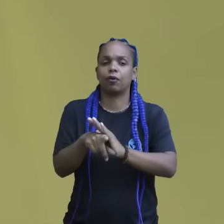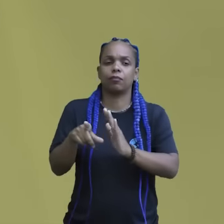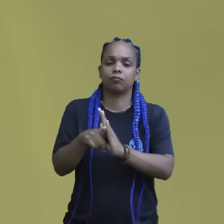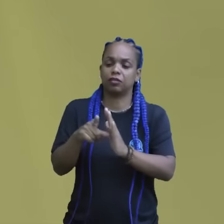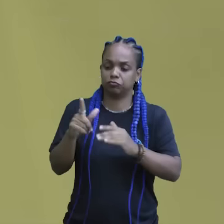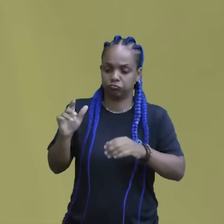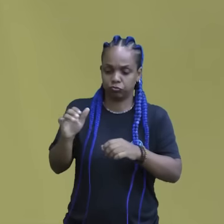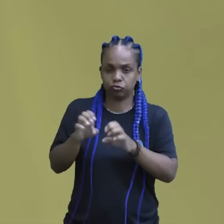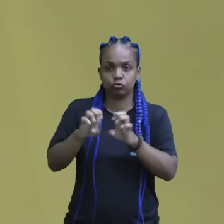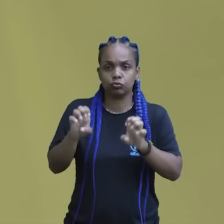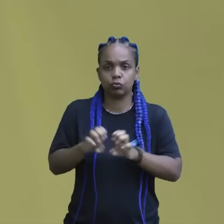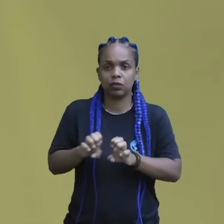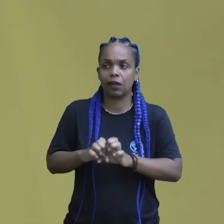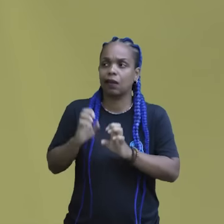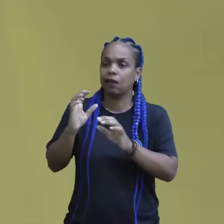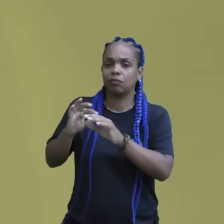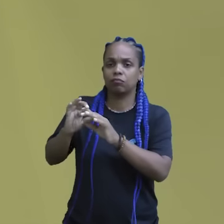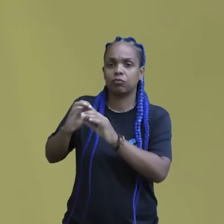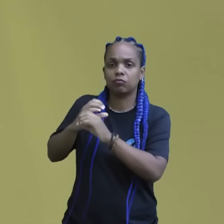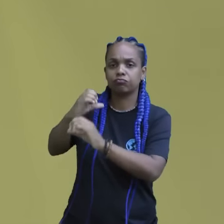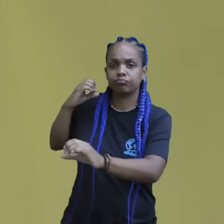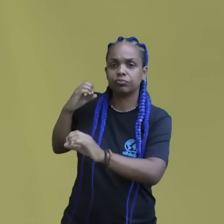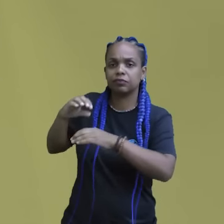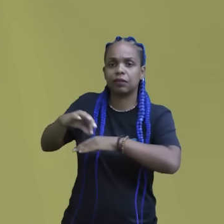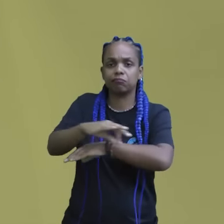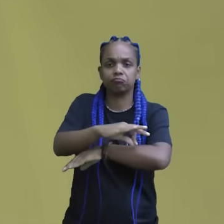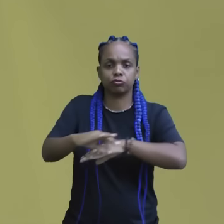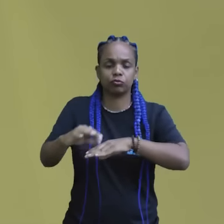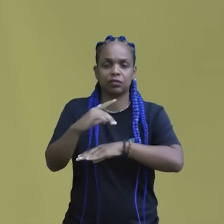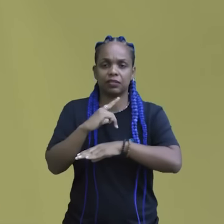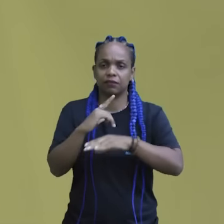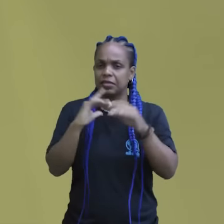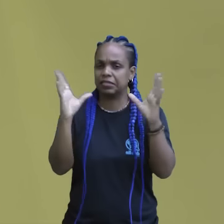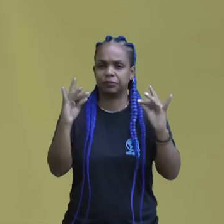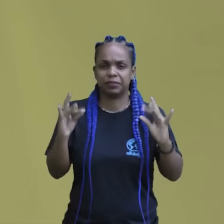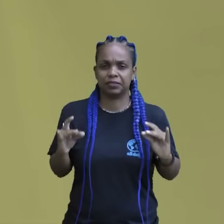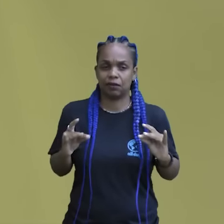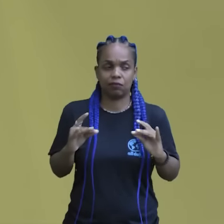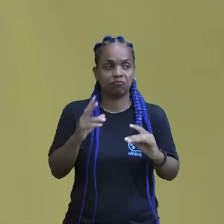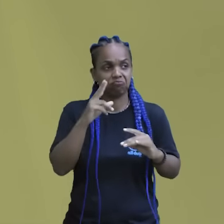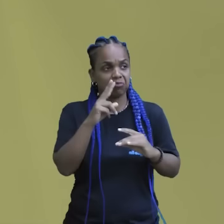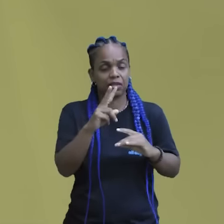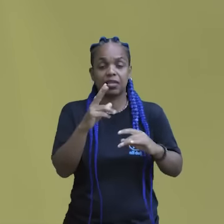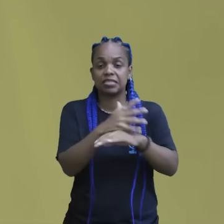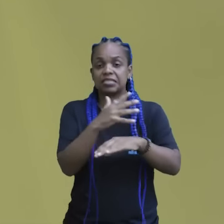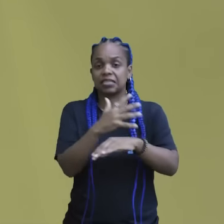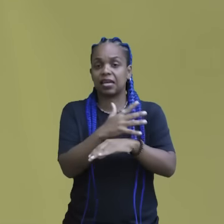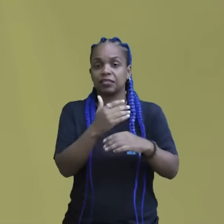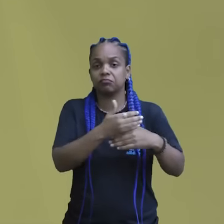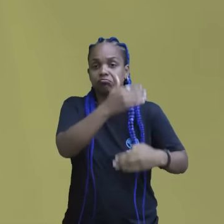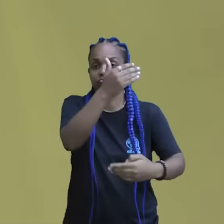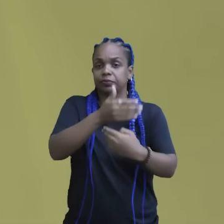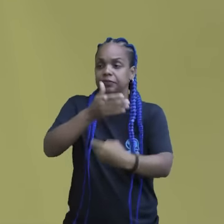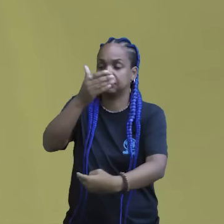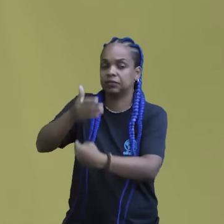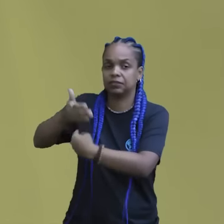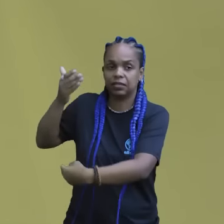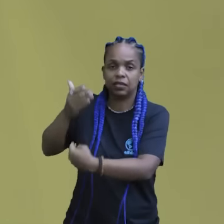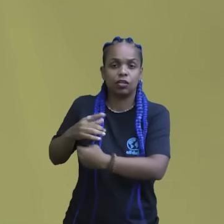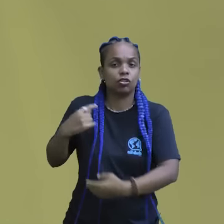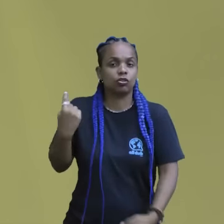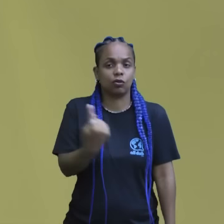cidade. Não é a nossa conhecida choupana de sapê e de paredes a supapos. É menos